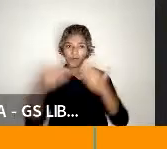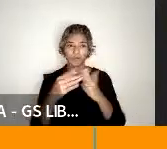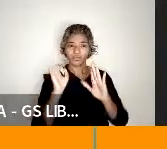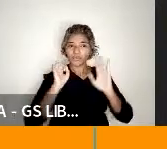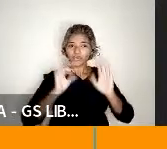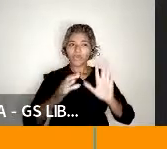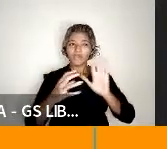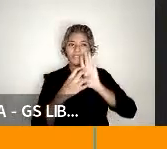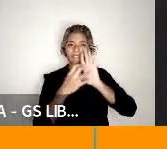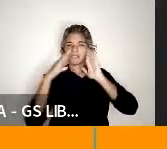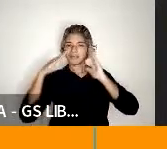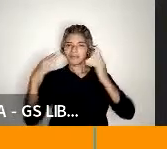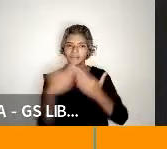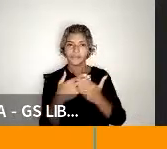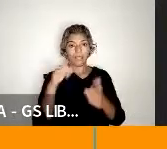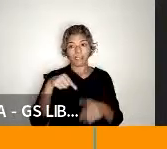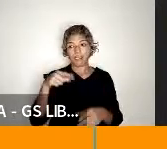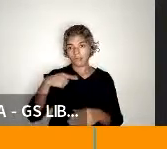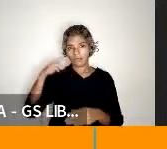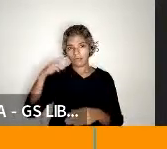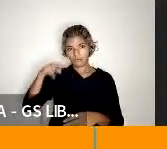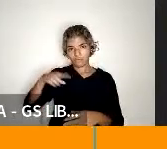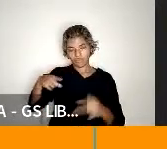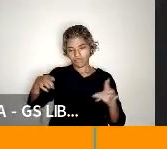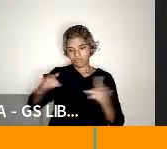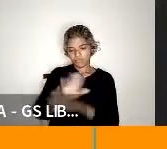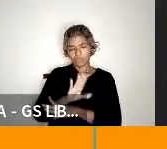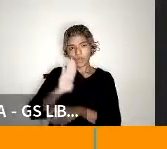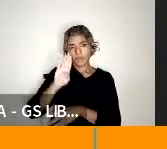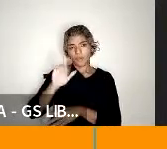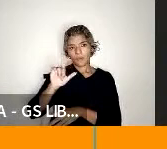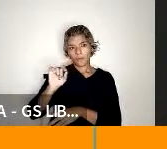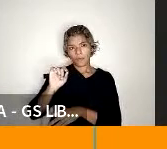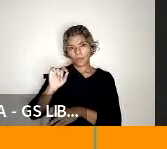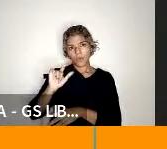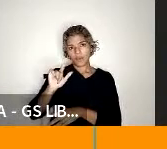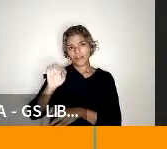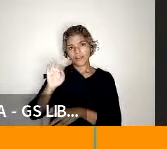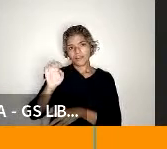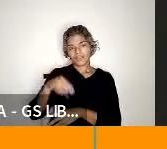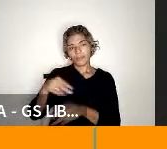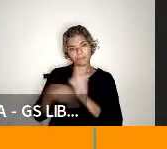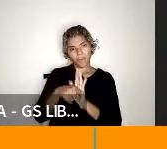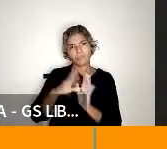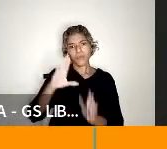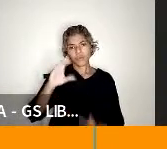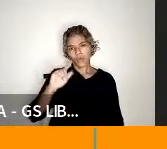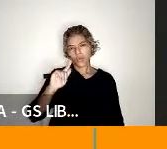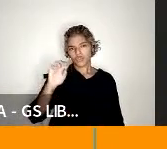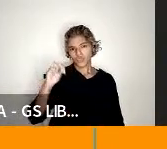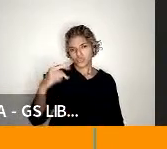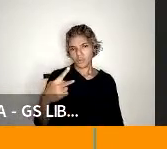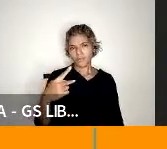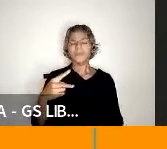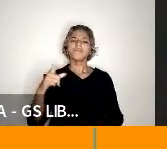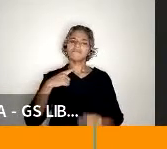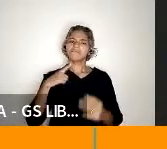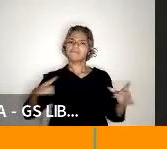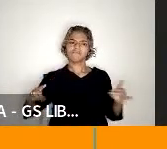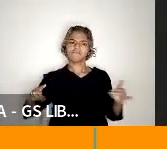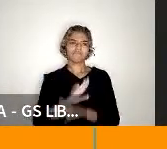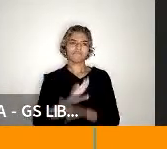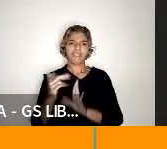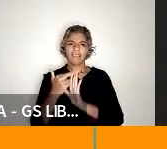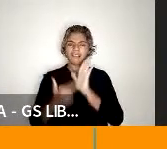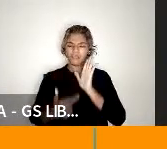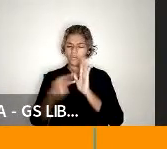para vocês a partir do Boletim Estatístico de Pessoas, que a COGEP disponibiliza, né, assim, são dados, esse relatório que eu tive acesso,